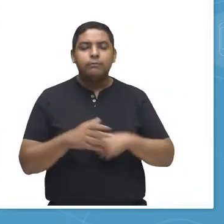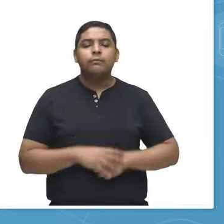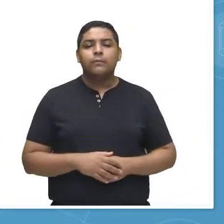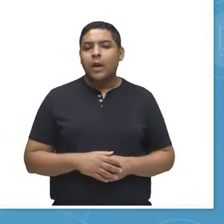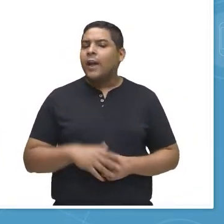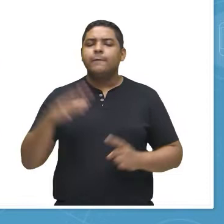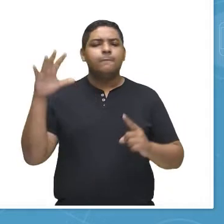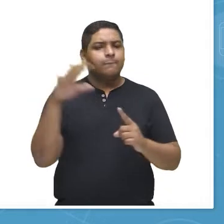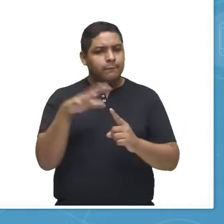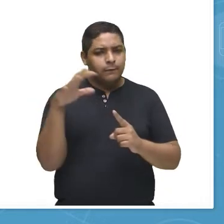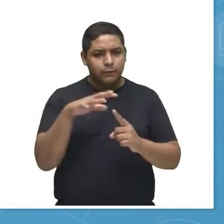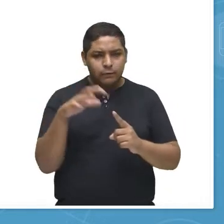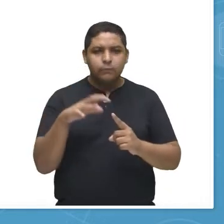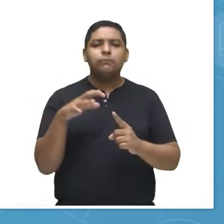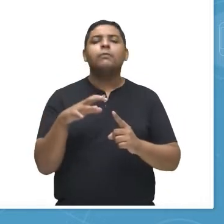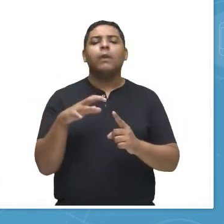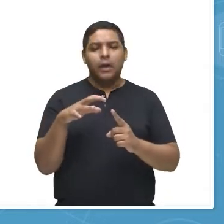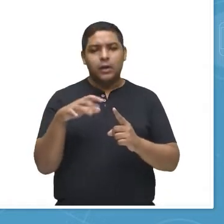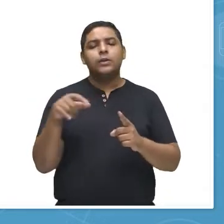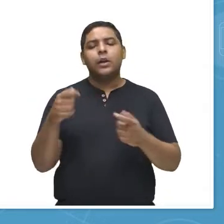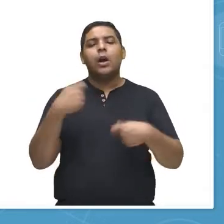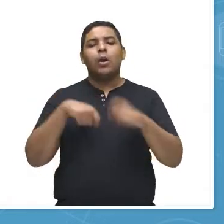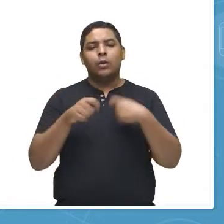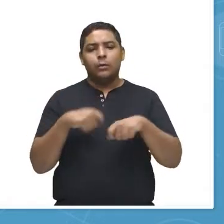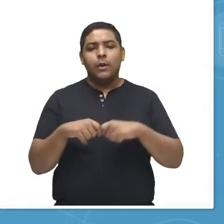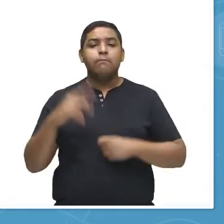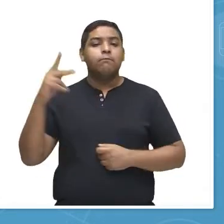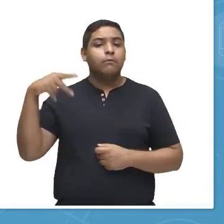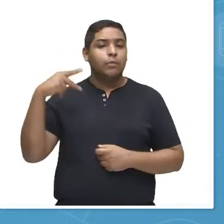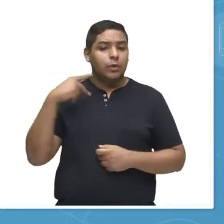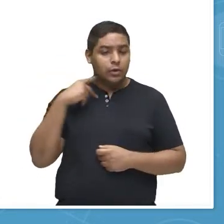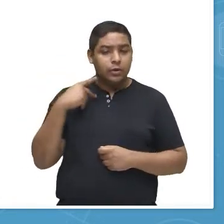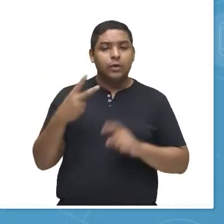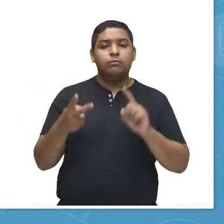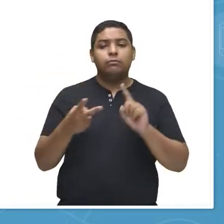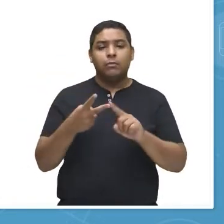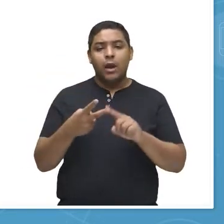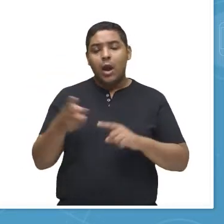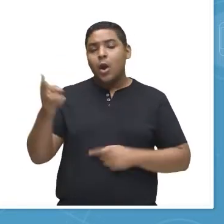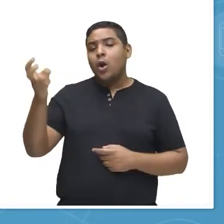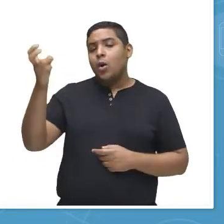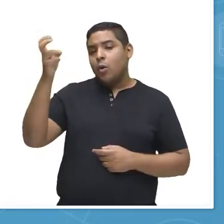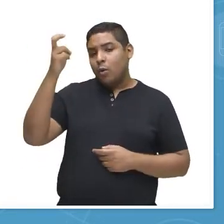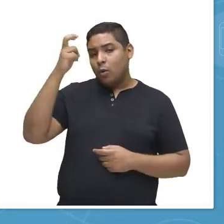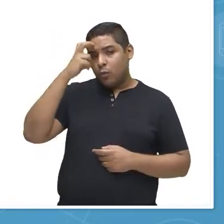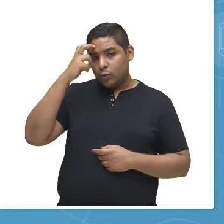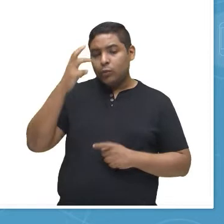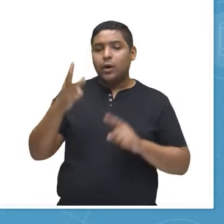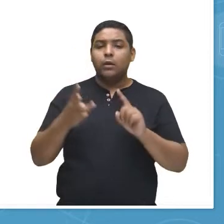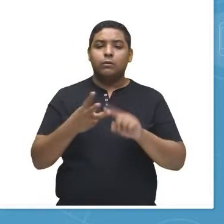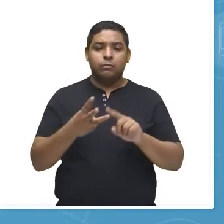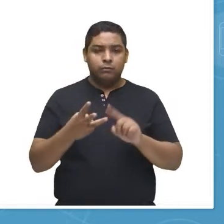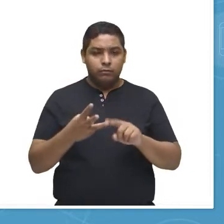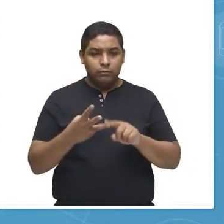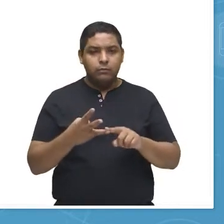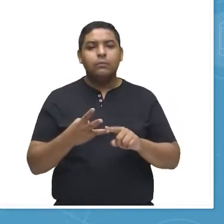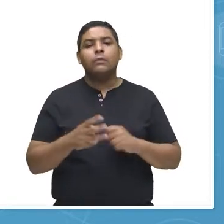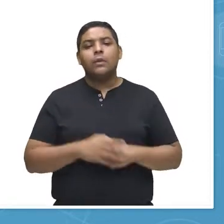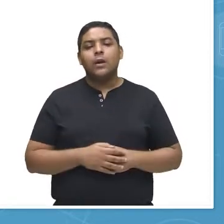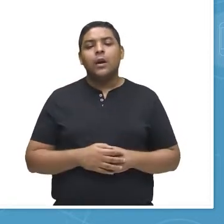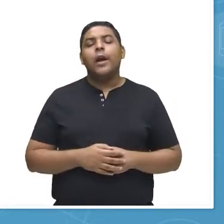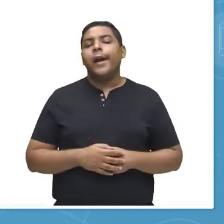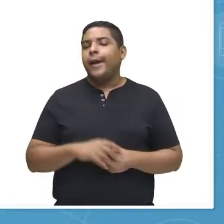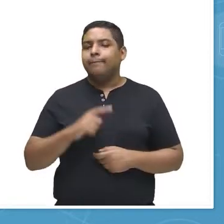influencia economicamente, influência política, influência cultural, típica dos países